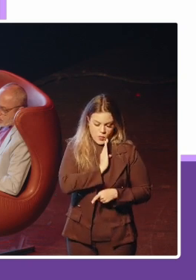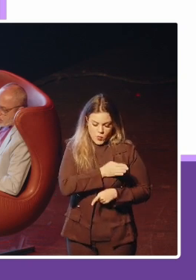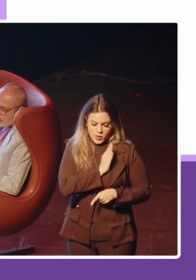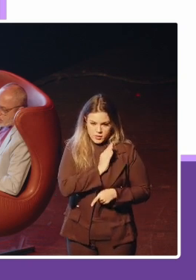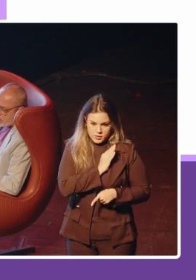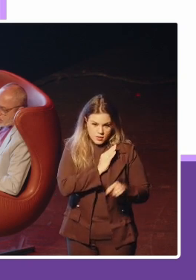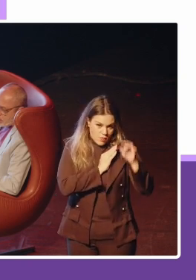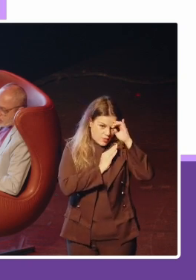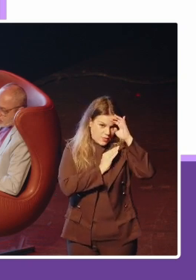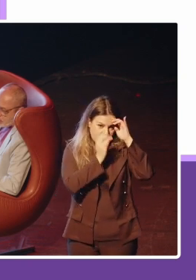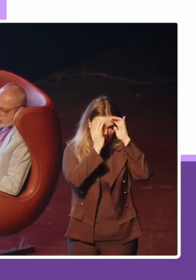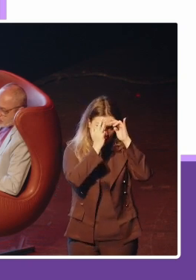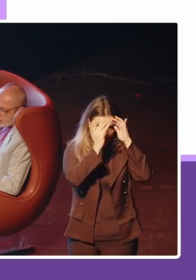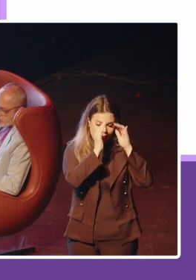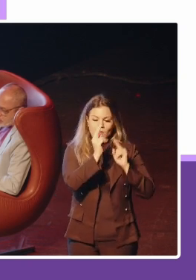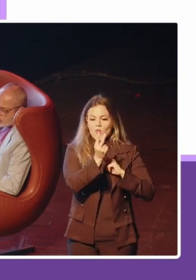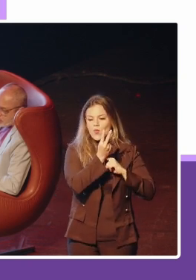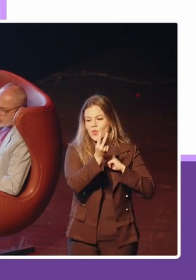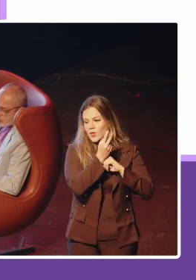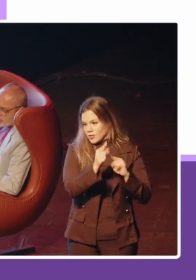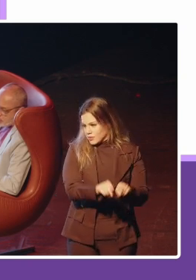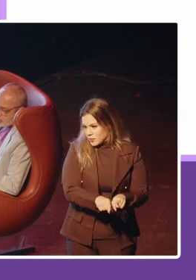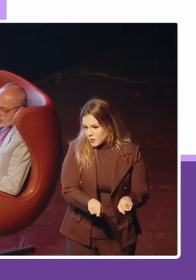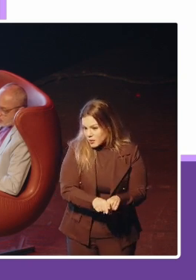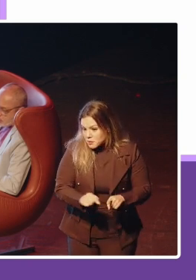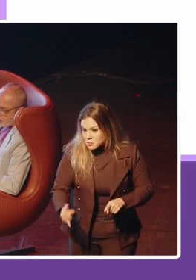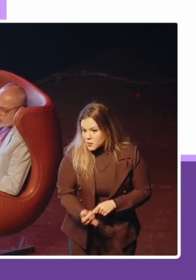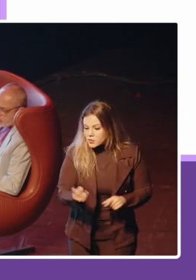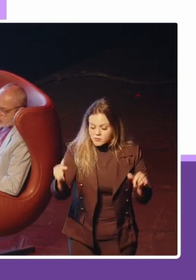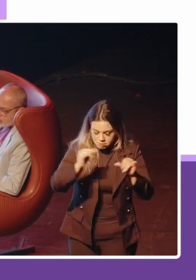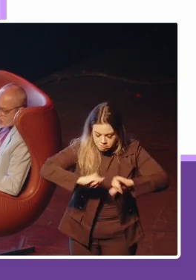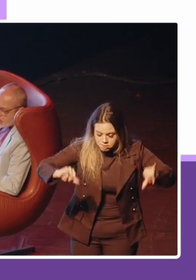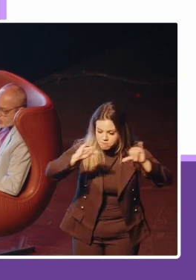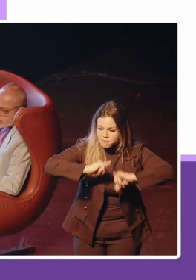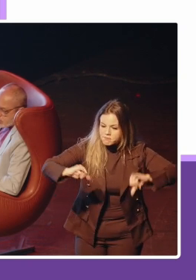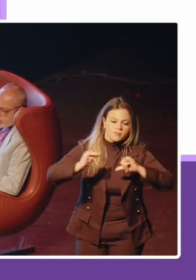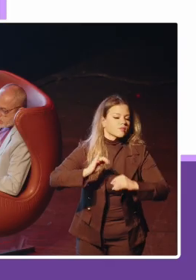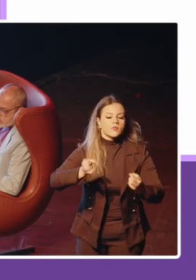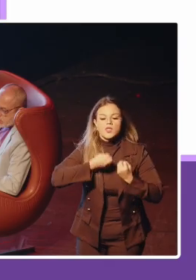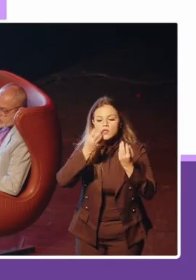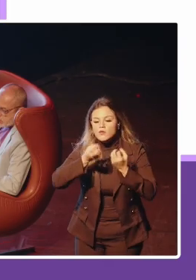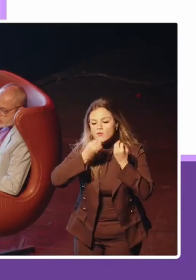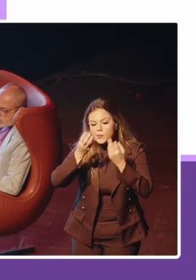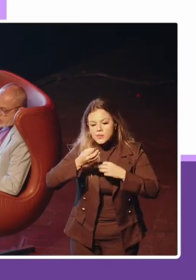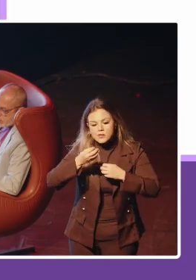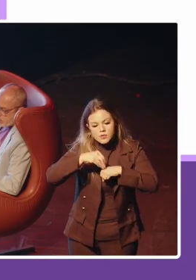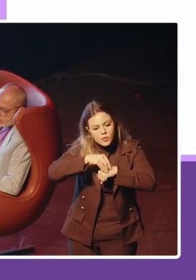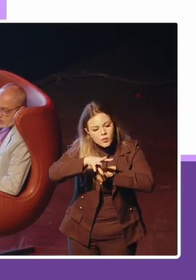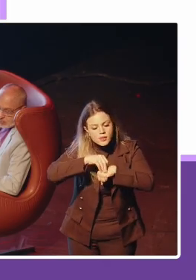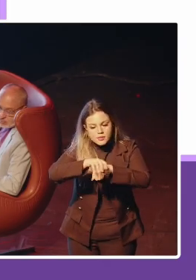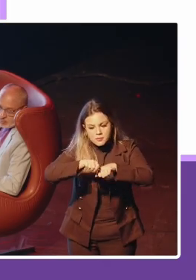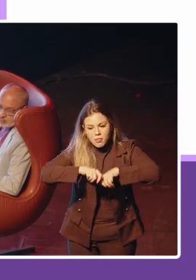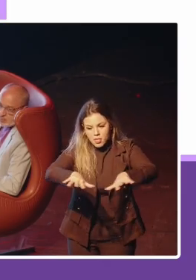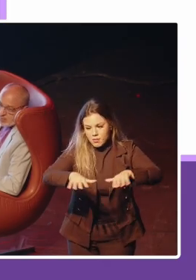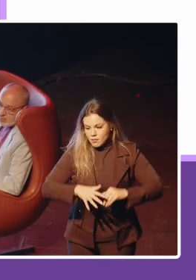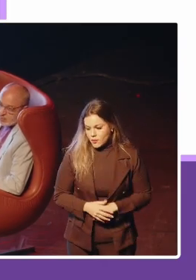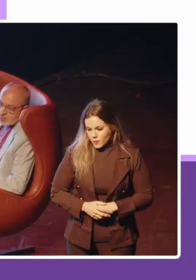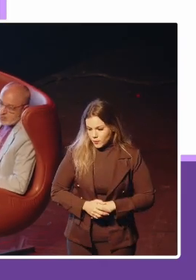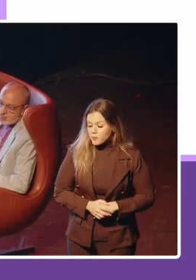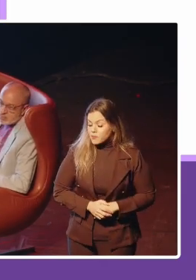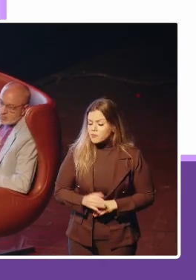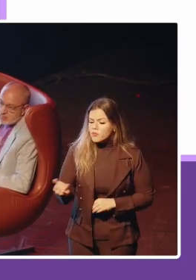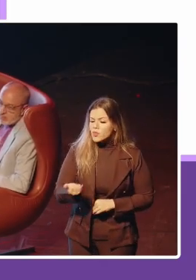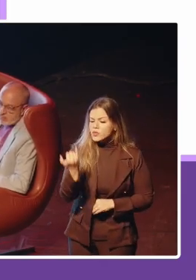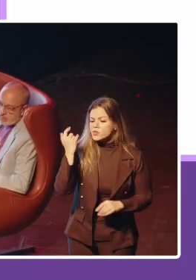tudo isso é muito, muito importante que seja divulgado, que as pessoas busquem esse conhecimento. Mas é importante